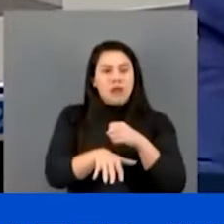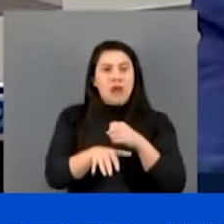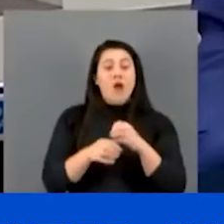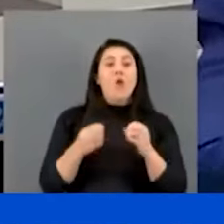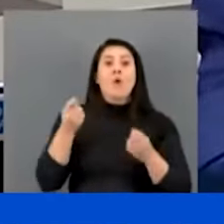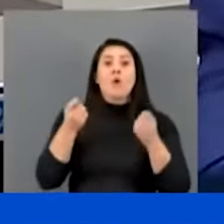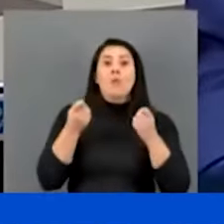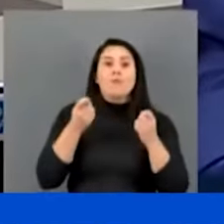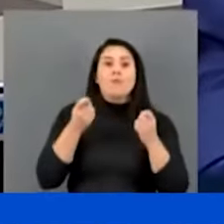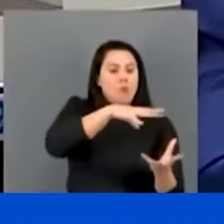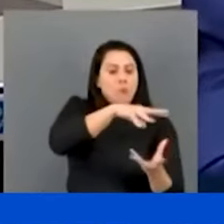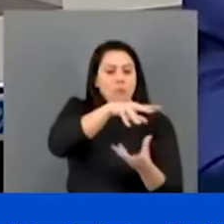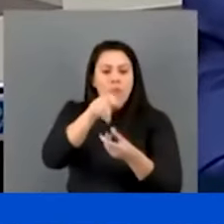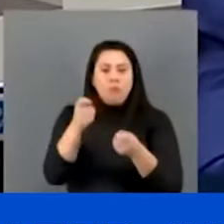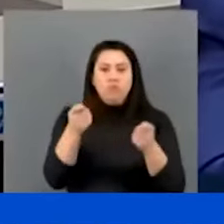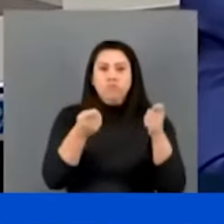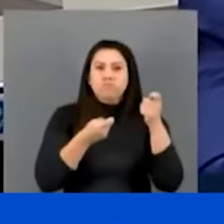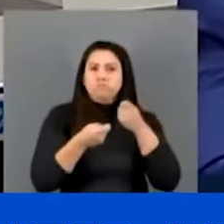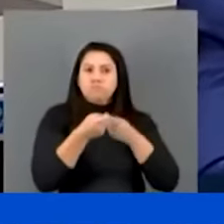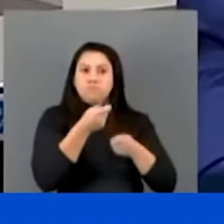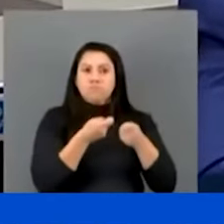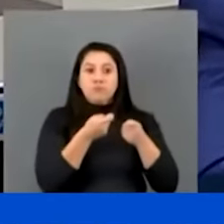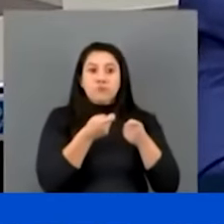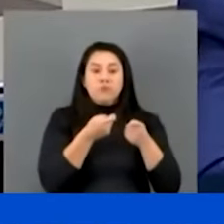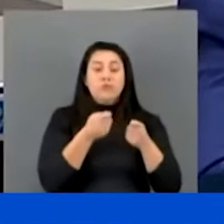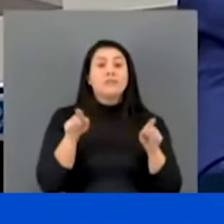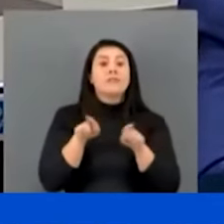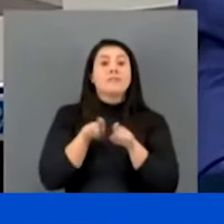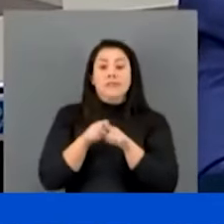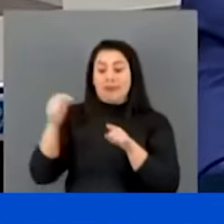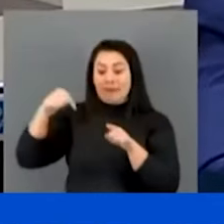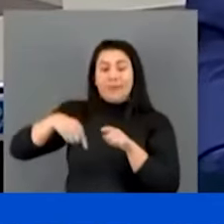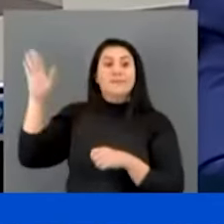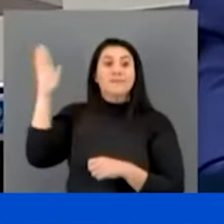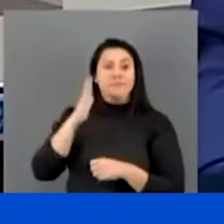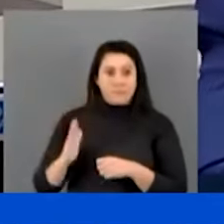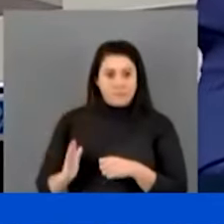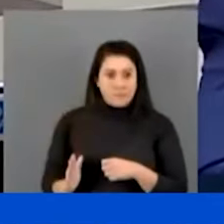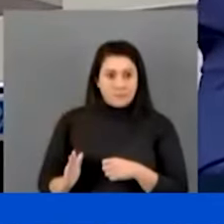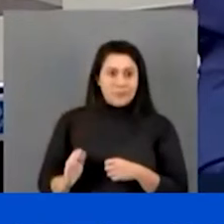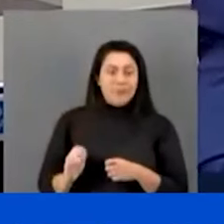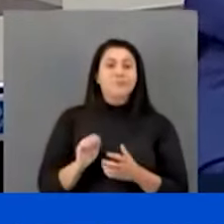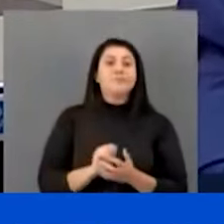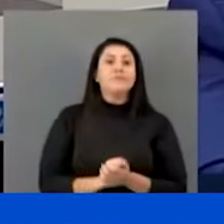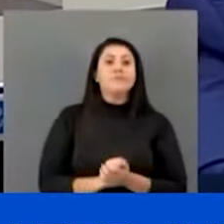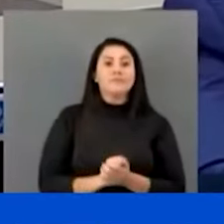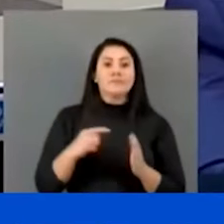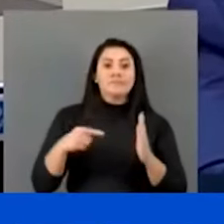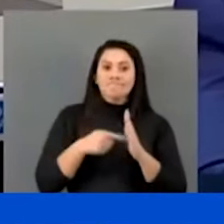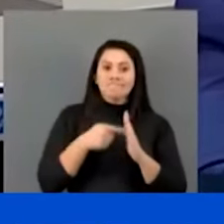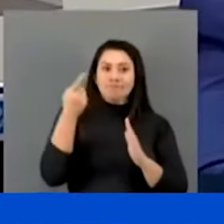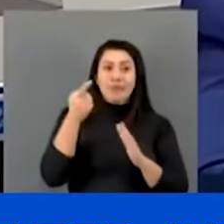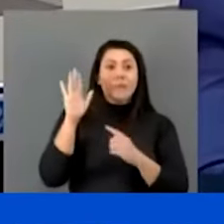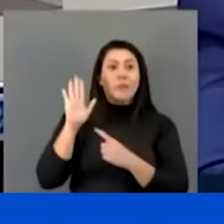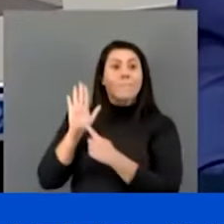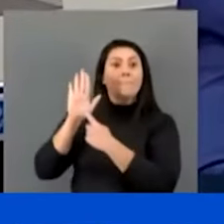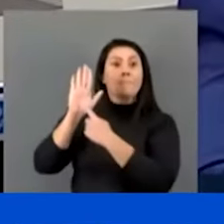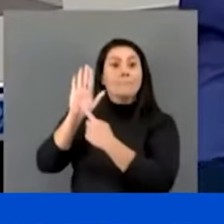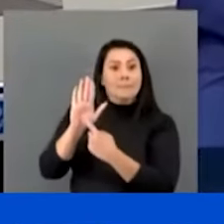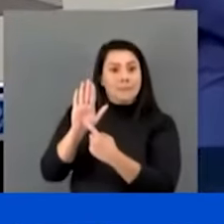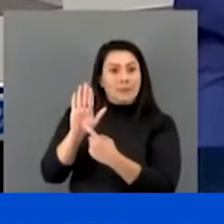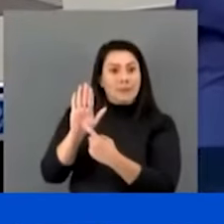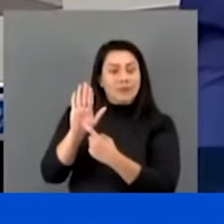mas certamente é algo que talvez reflita o espírito natalino, né, desse final de ano, essa reportagem,